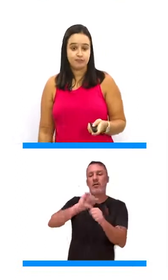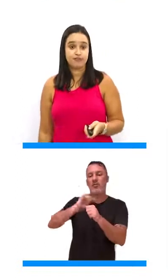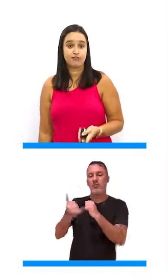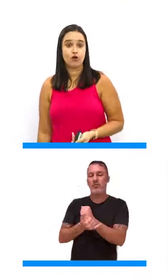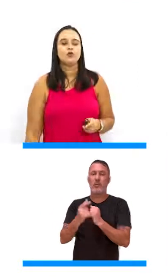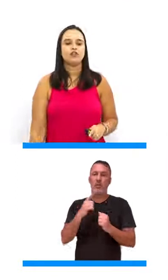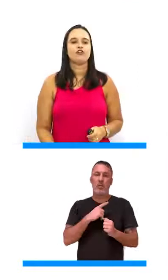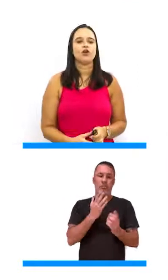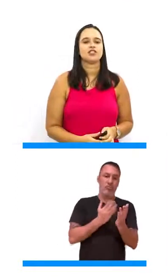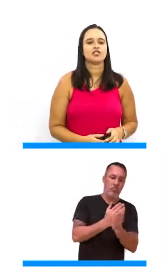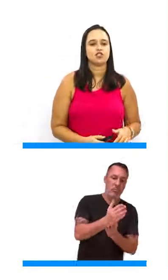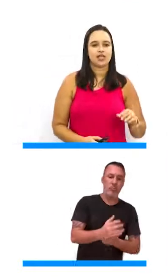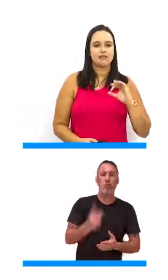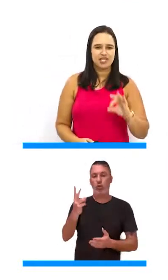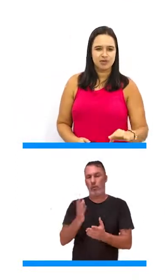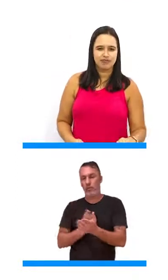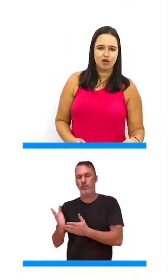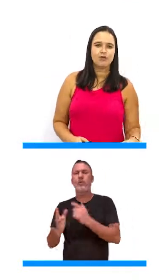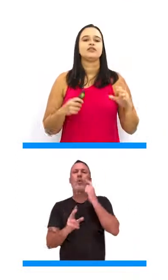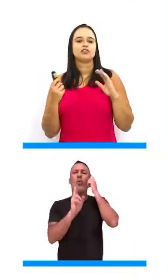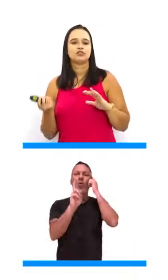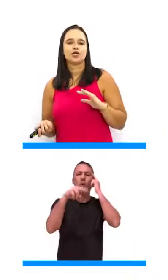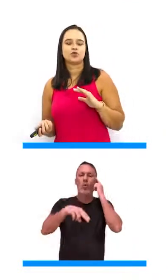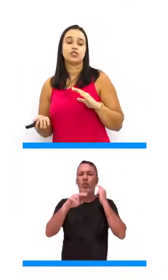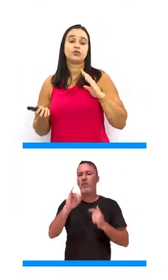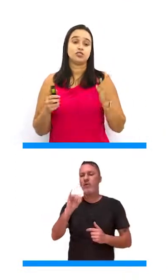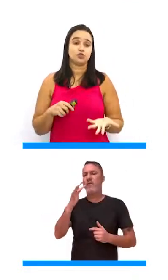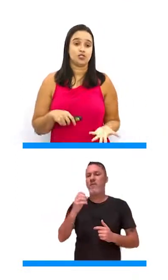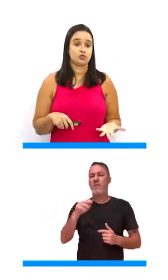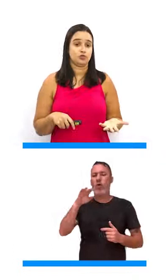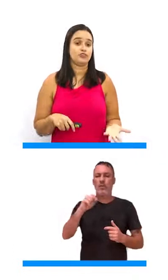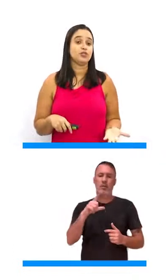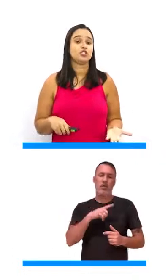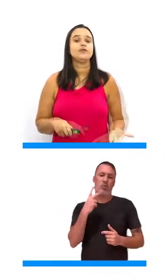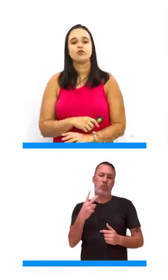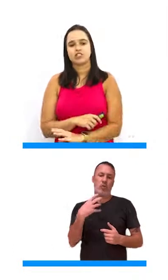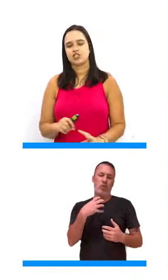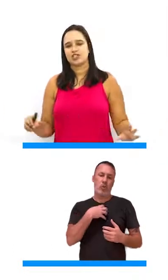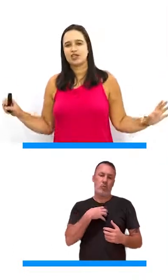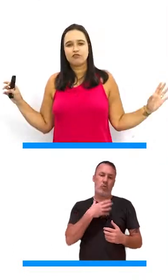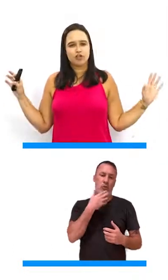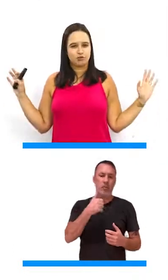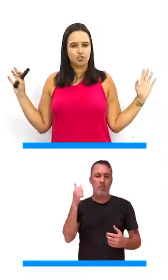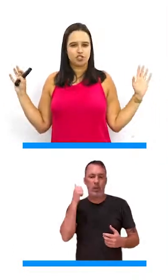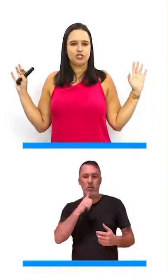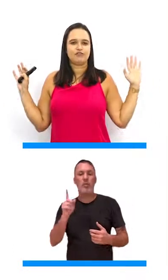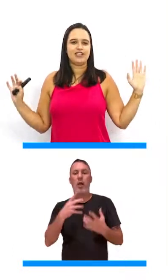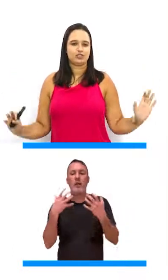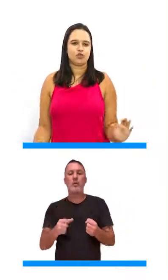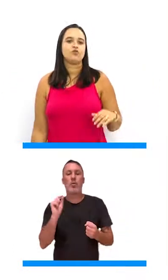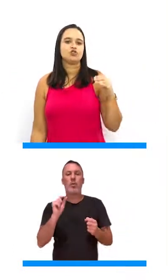e biformes. Uniformes, a gente tem a mesma forma, tanto no masculino quanto no feminino, ou seja, eles não vão